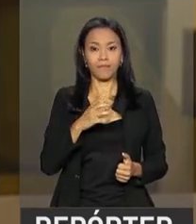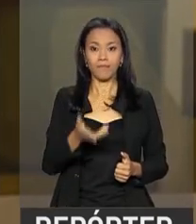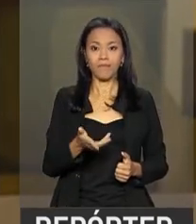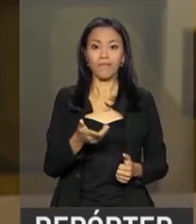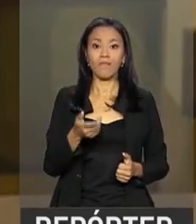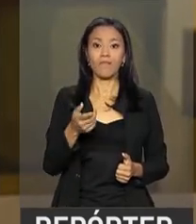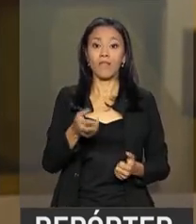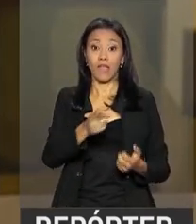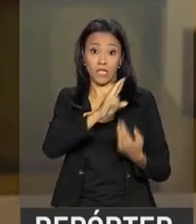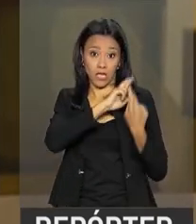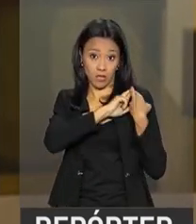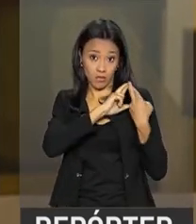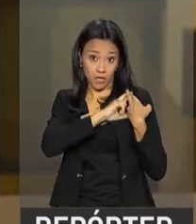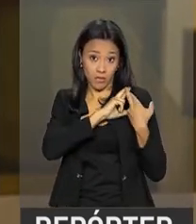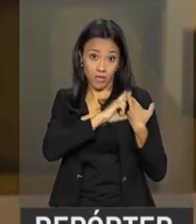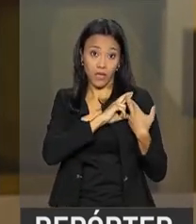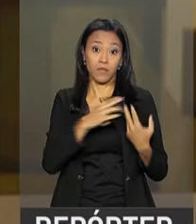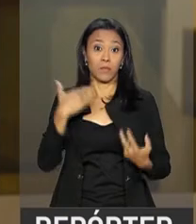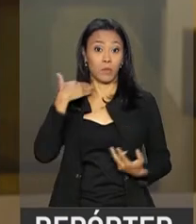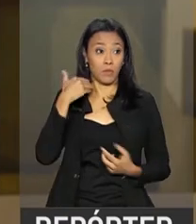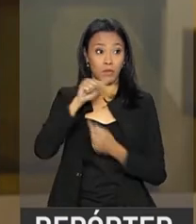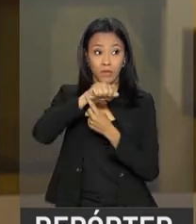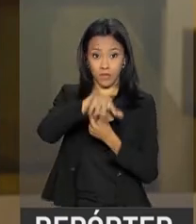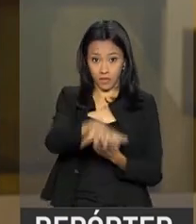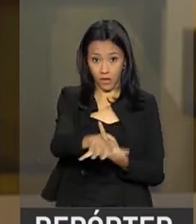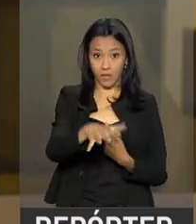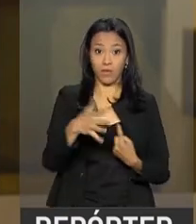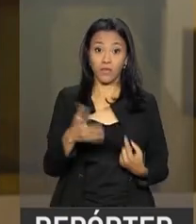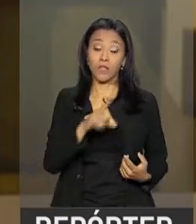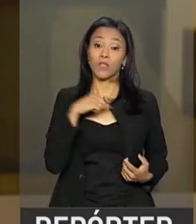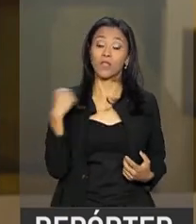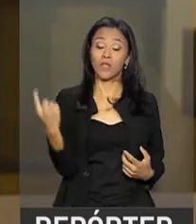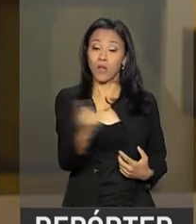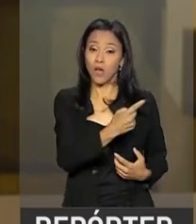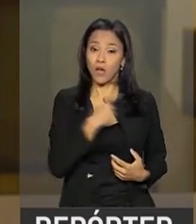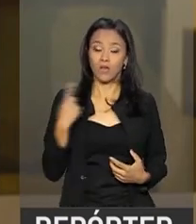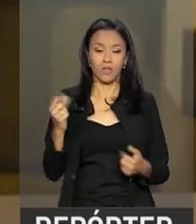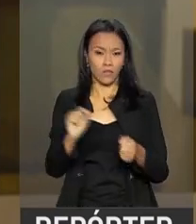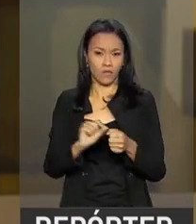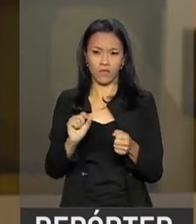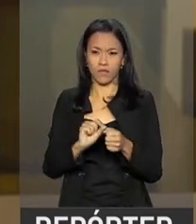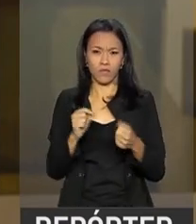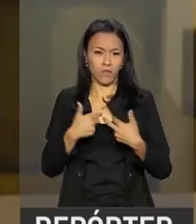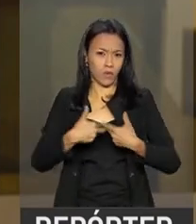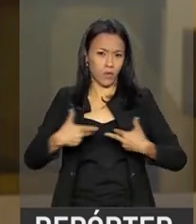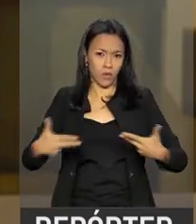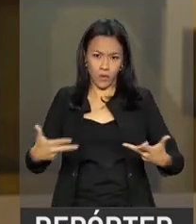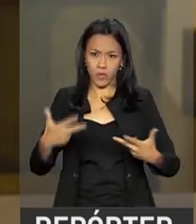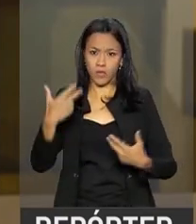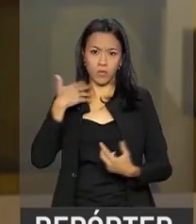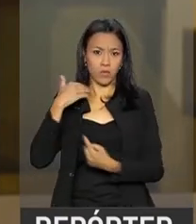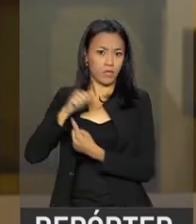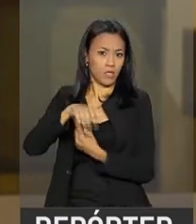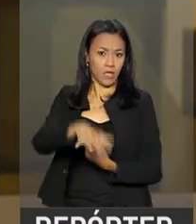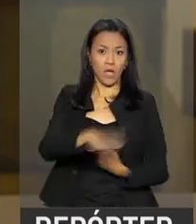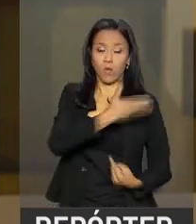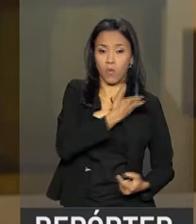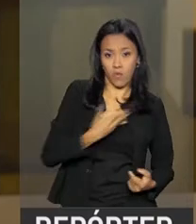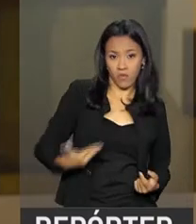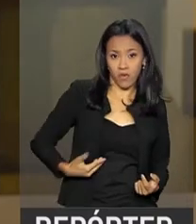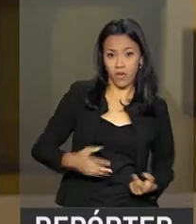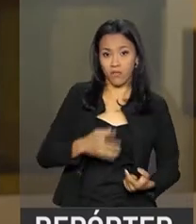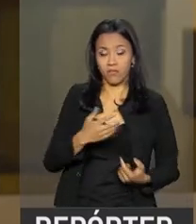responsavelmente pelo banco central ou seja nós não praticamos atos e nem o banco central pratica atos não